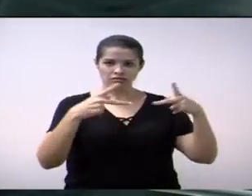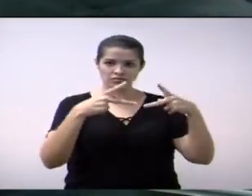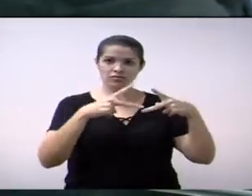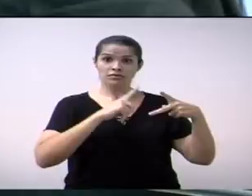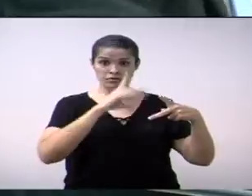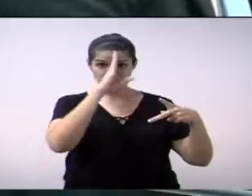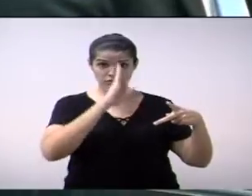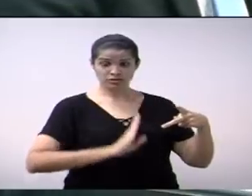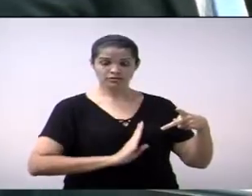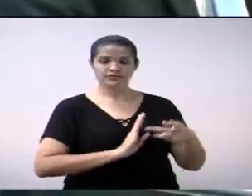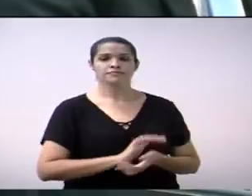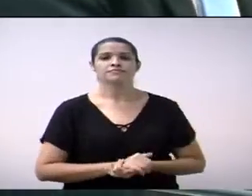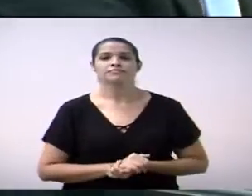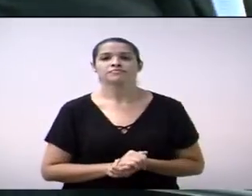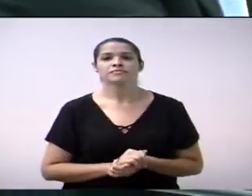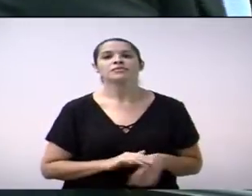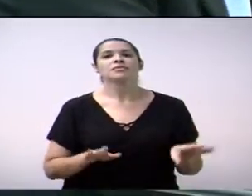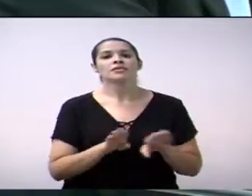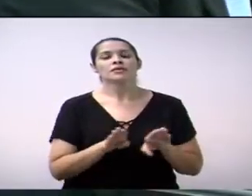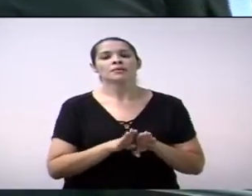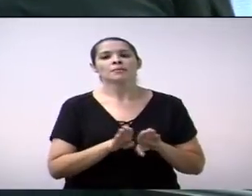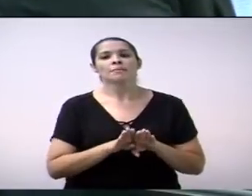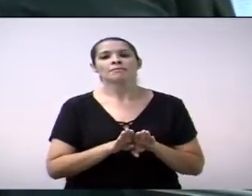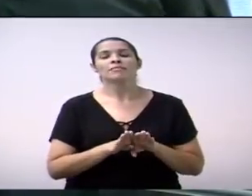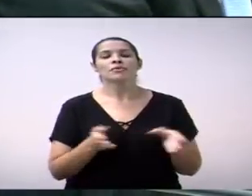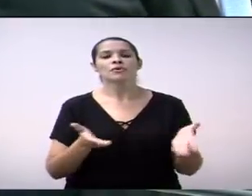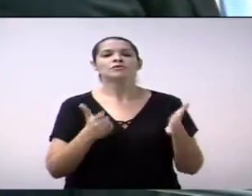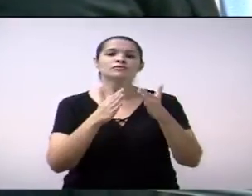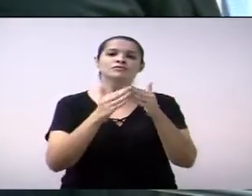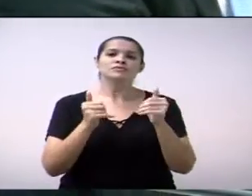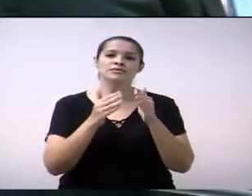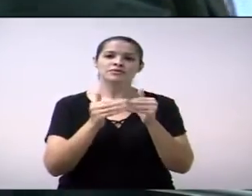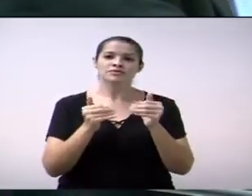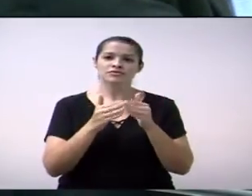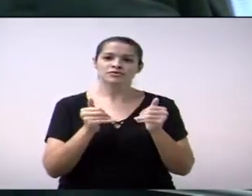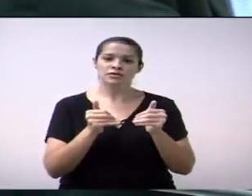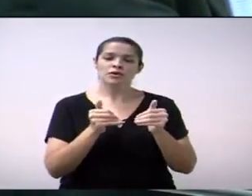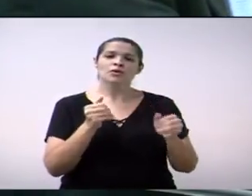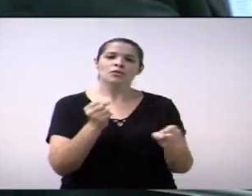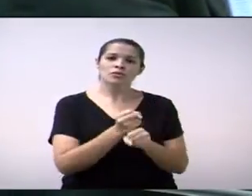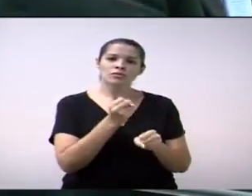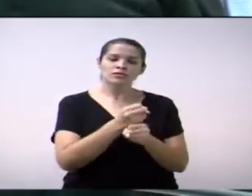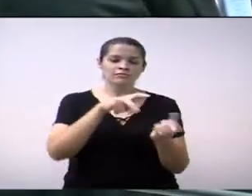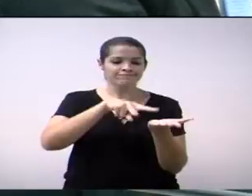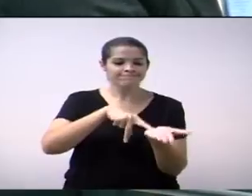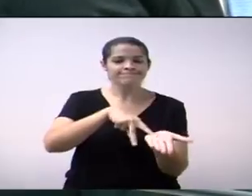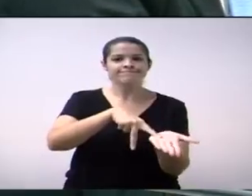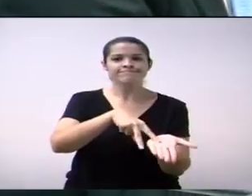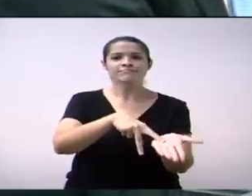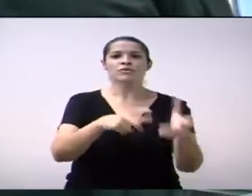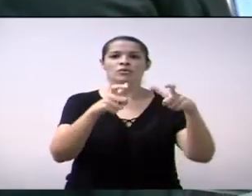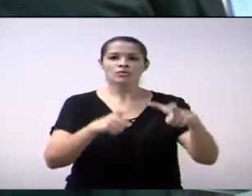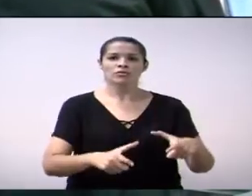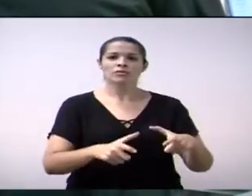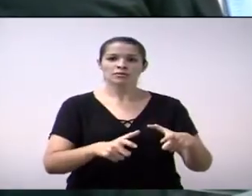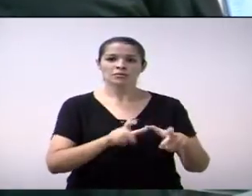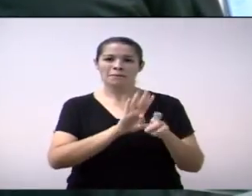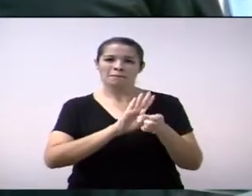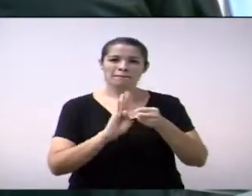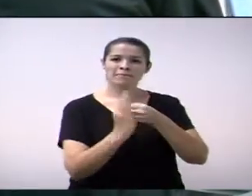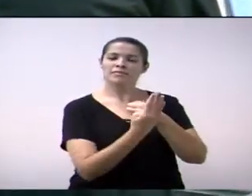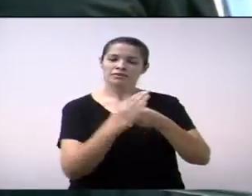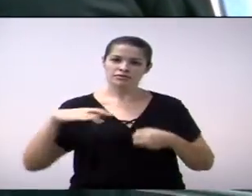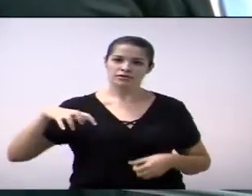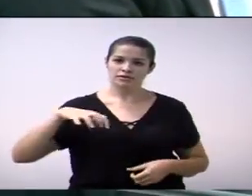Número 124, do Xandinho Ferrari, solicitando ao Executivo a construção de uma pista de skate na Lagoa do João Aranha. De